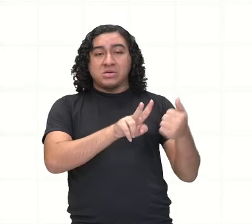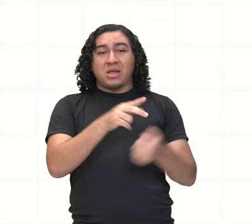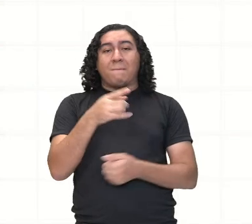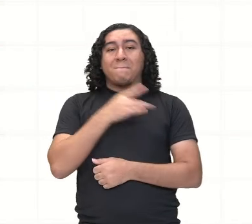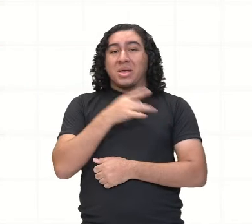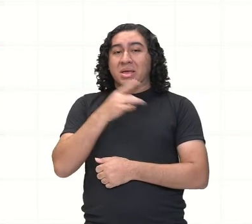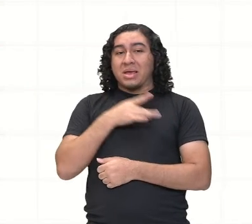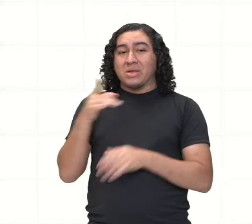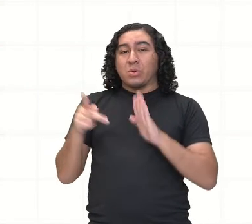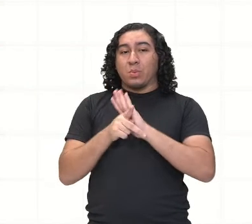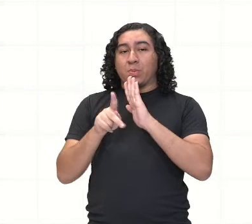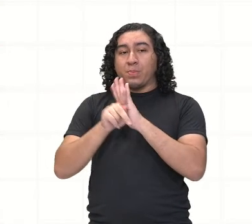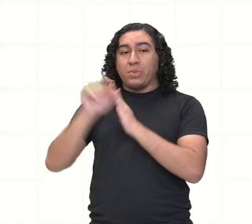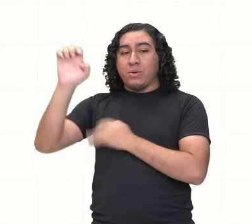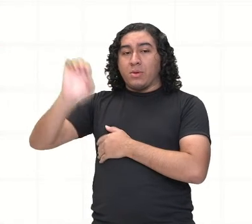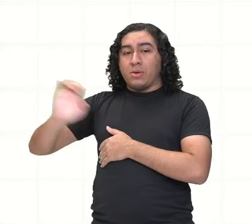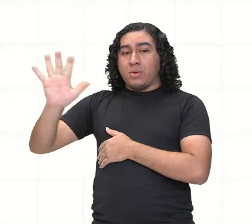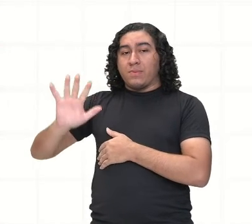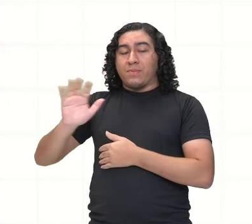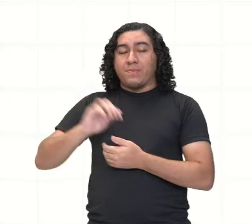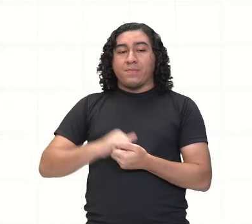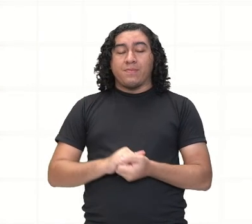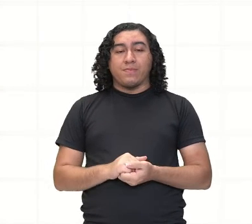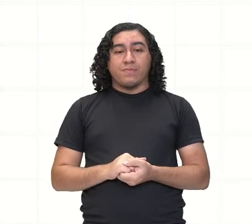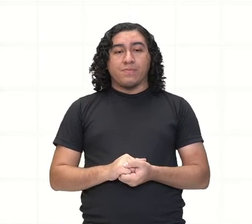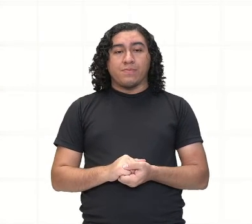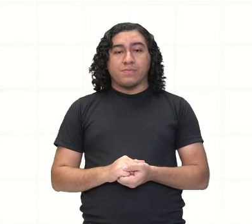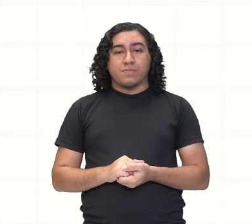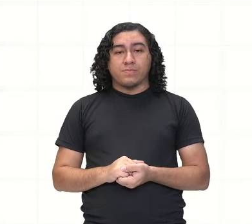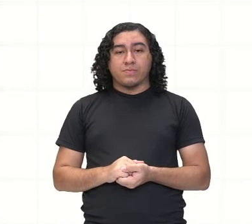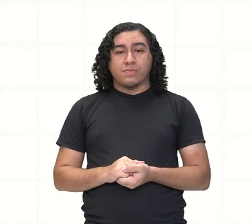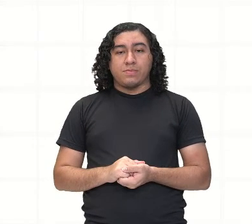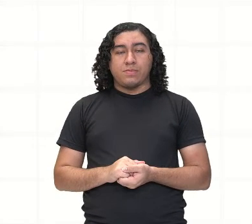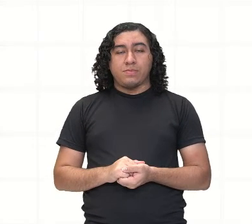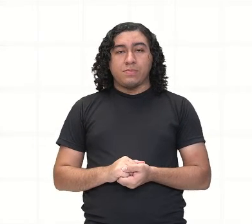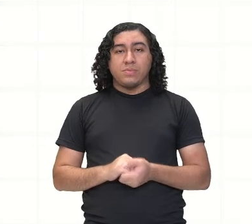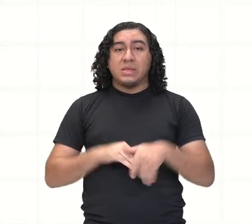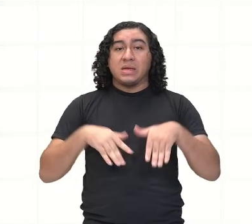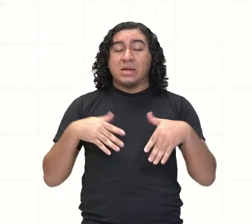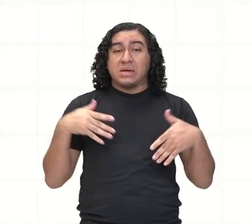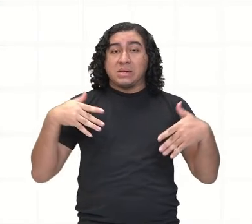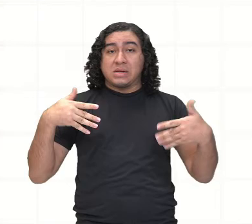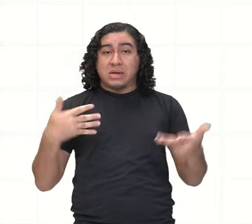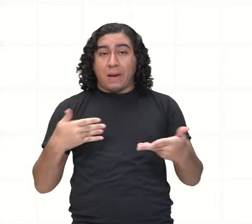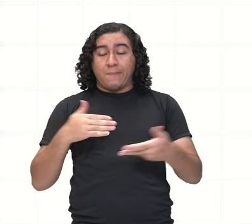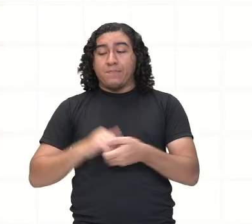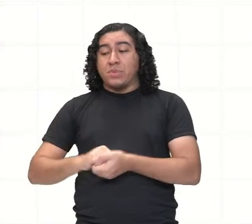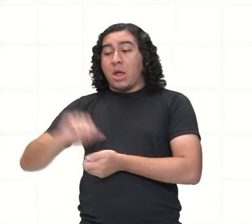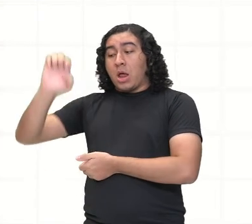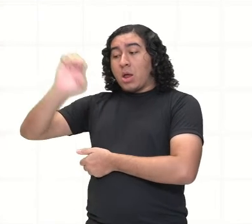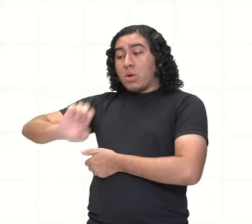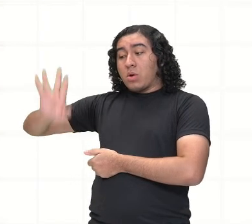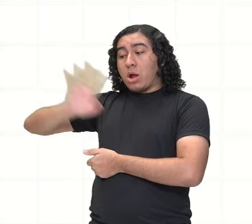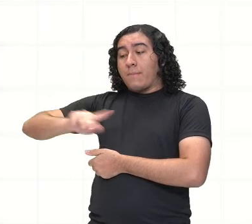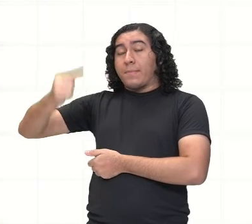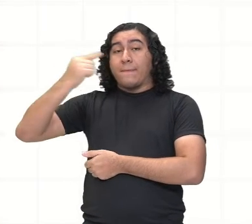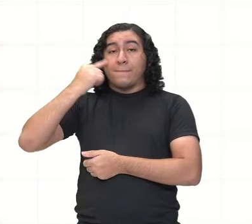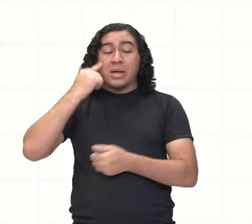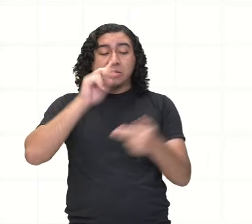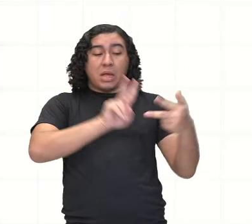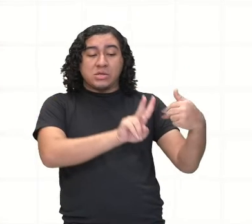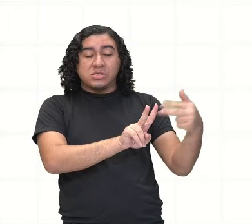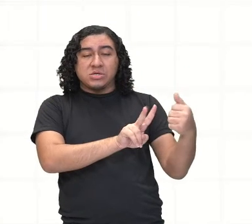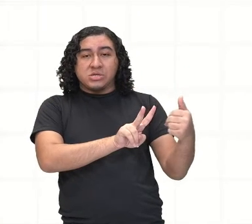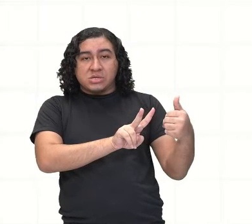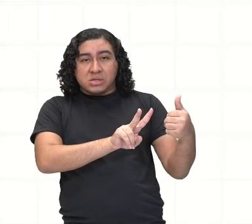relação aos europeus. Então, a visão de alguns colonizadores europeus sobre os indígenas